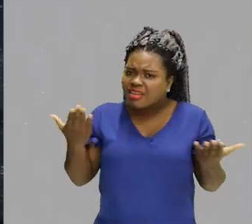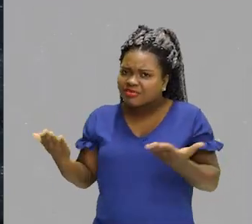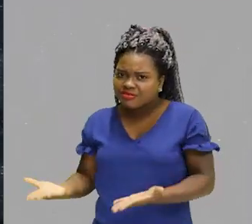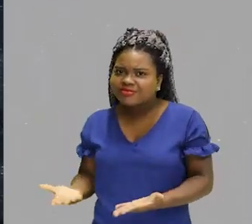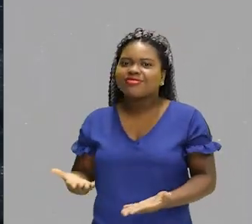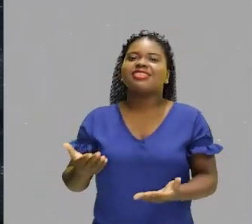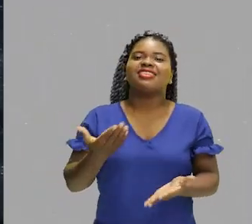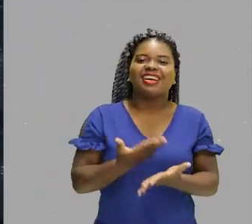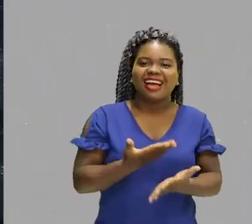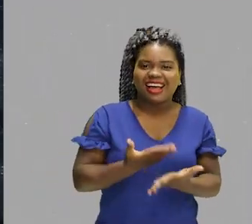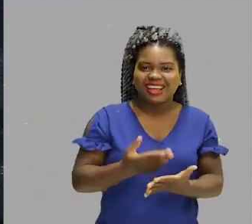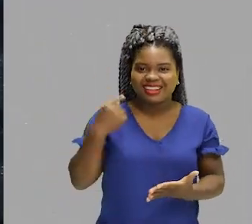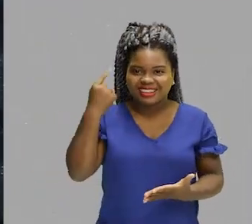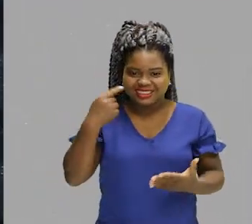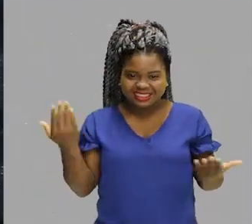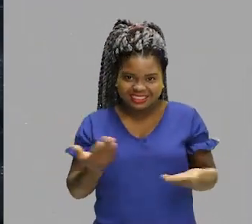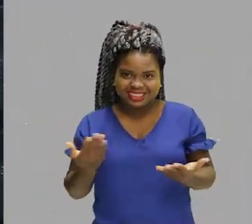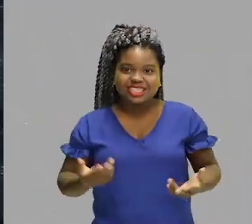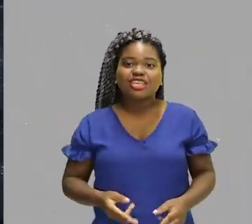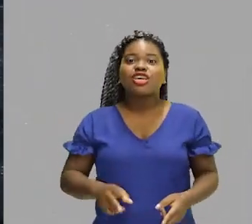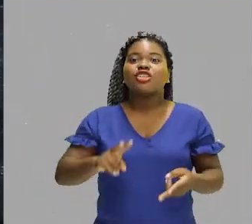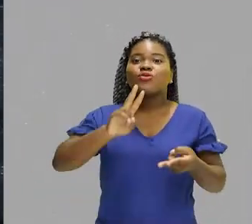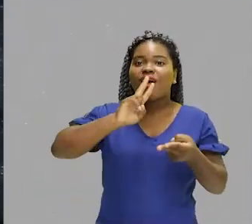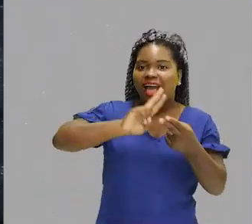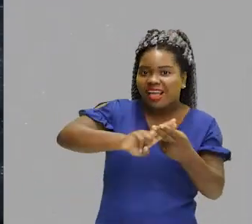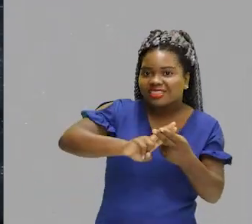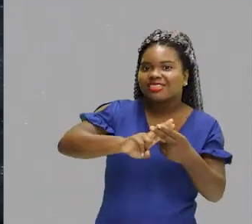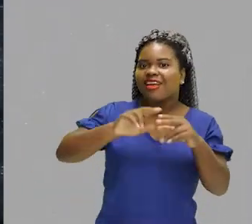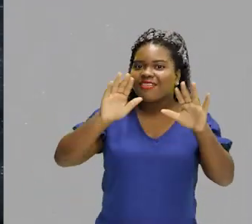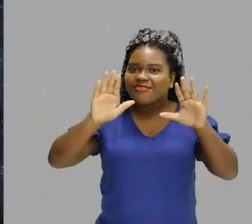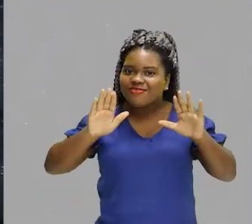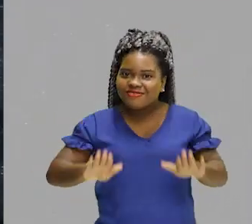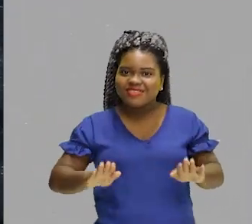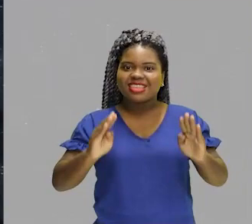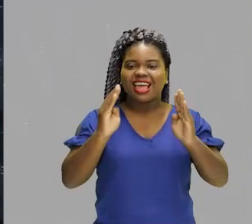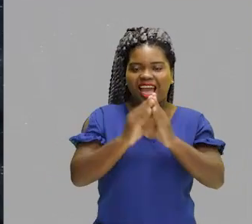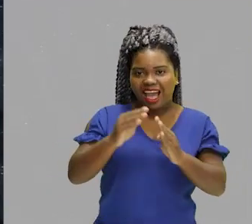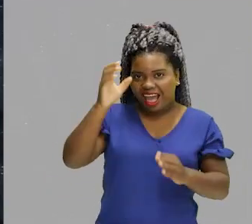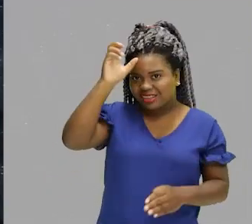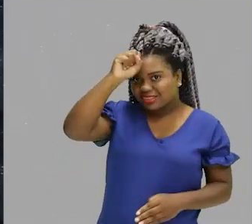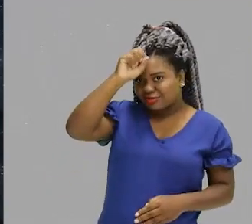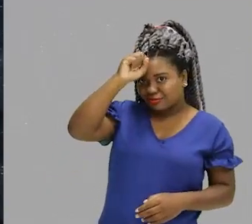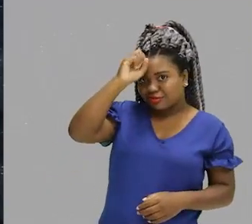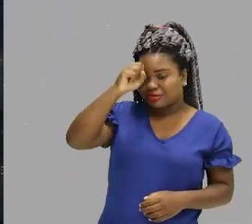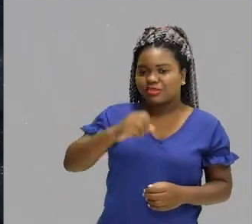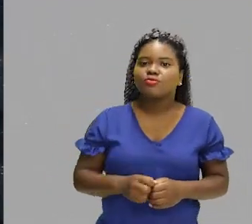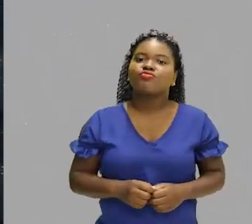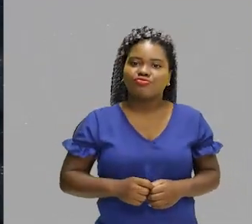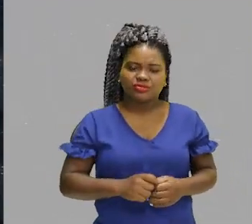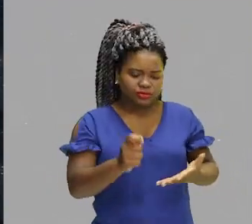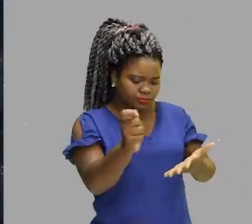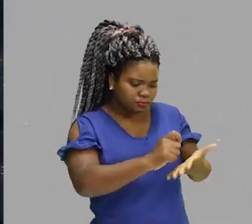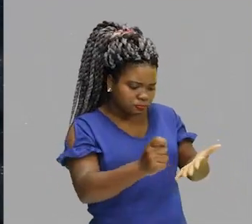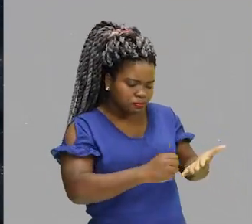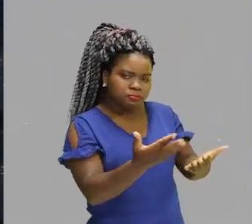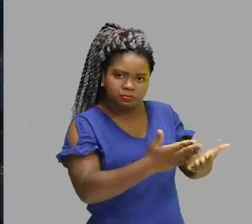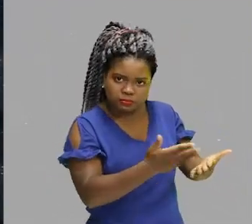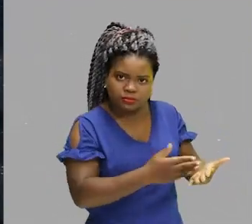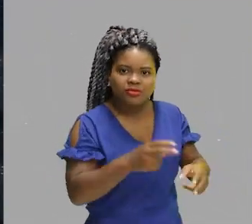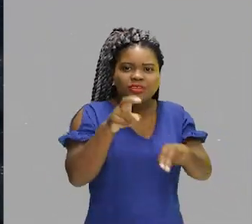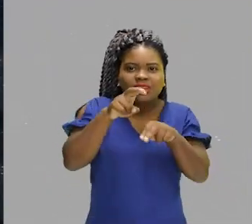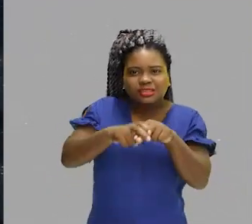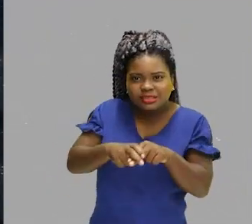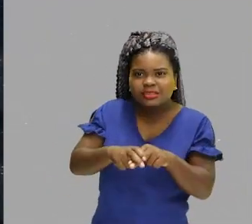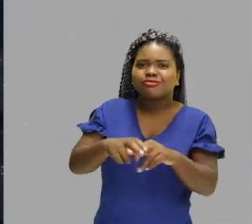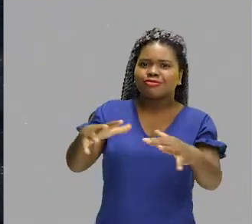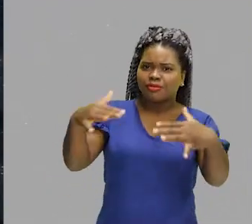de hoje, aqui no hashtag Fica em Casa Aprendendo, na TV Educação. Pegue seu caderno, sua caneta, sente confortável,